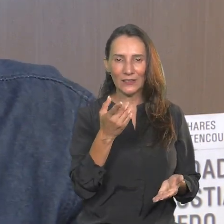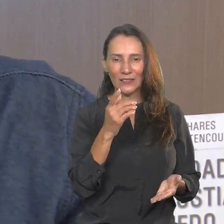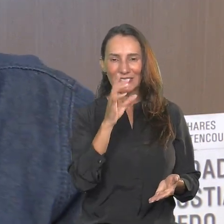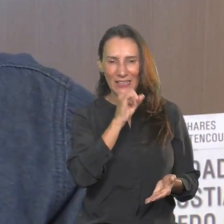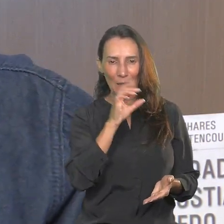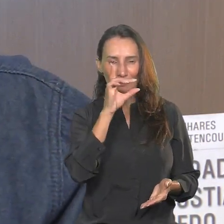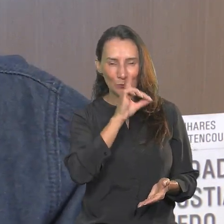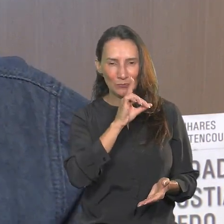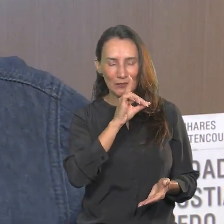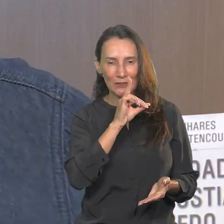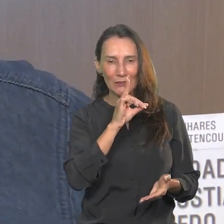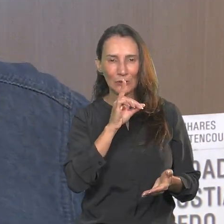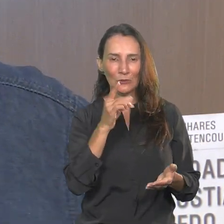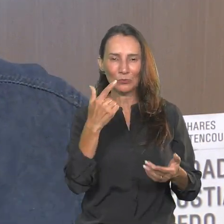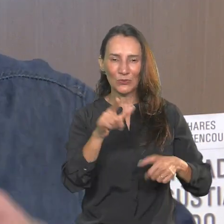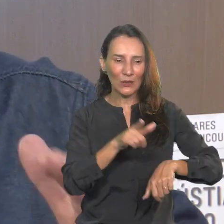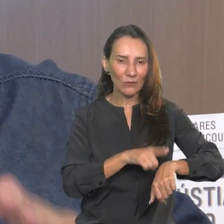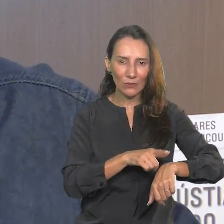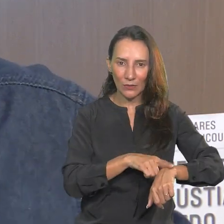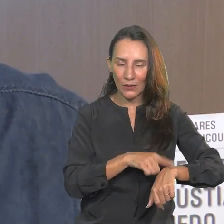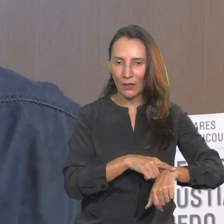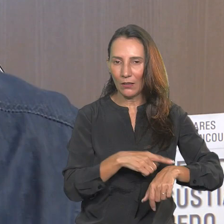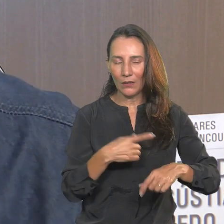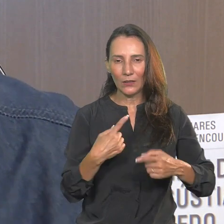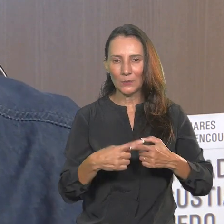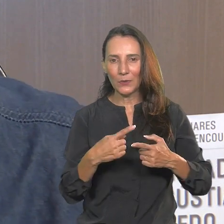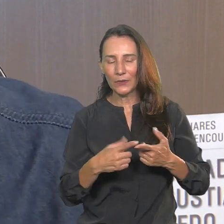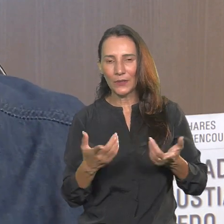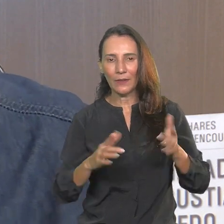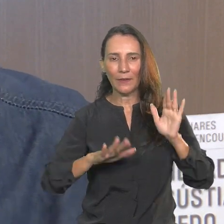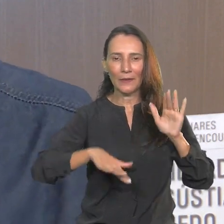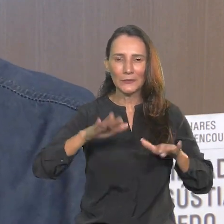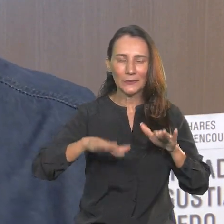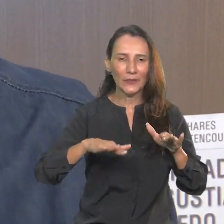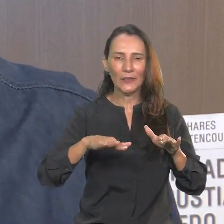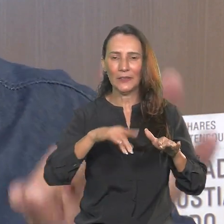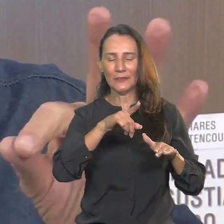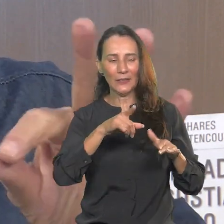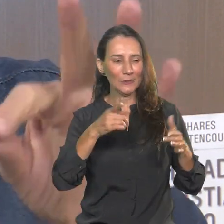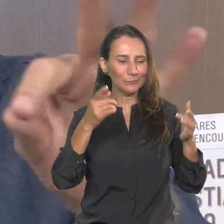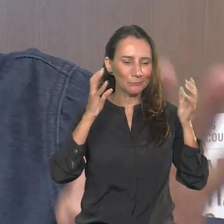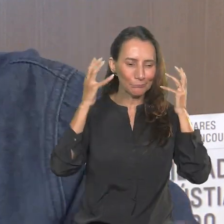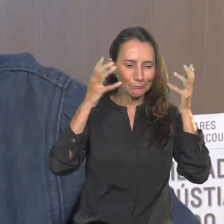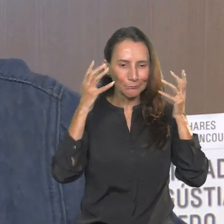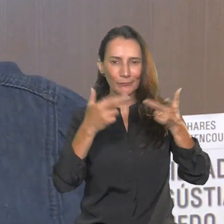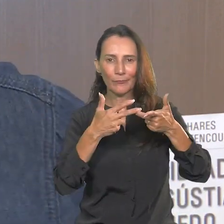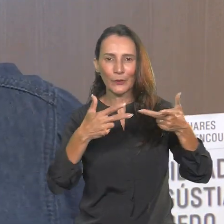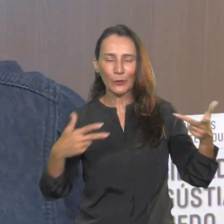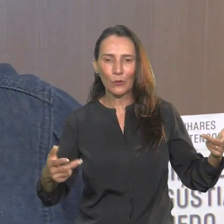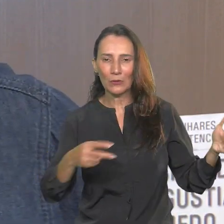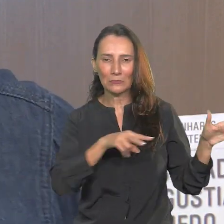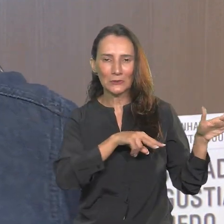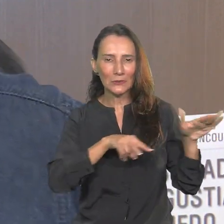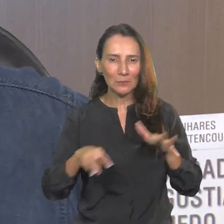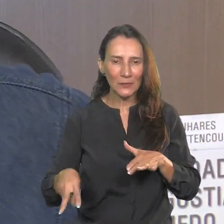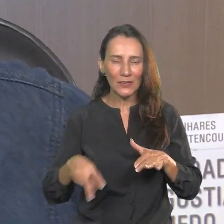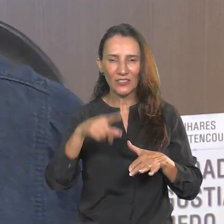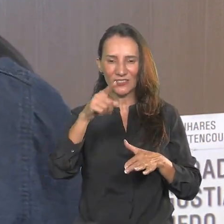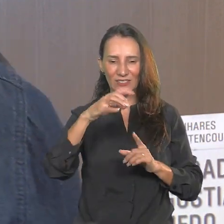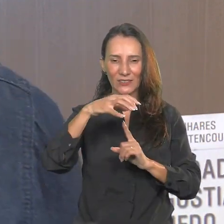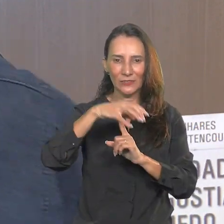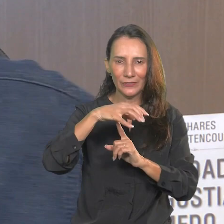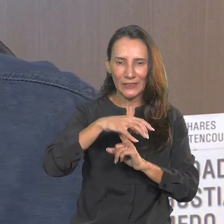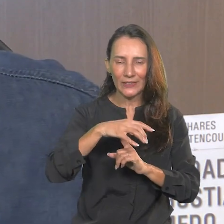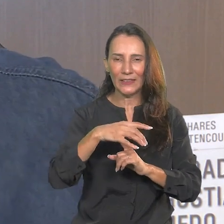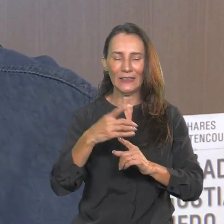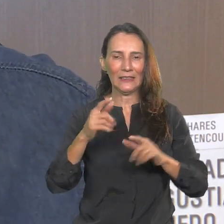horário específico, porque durante o dia teve que fazer uma série de coisas, agência de carro, você que tem um comércio na feira,